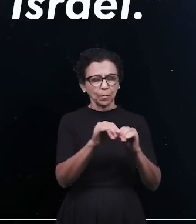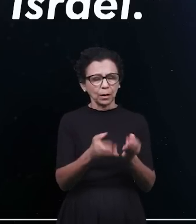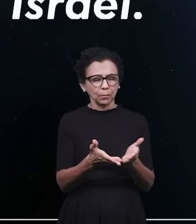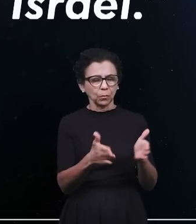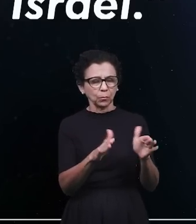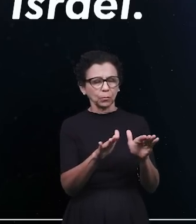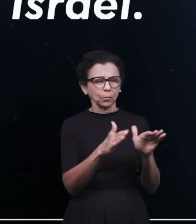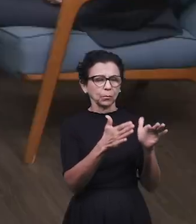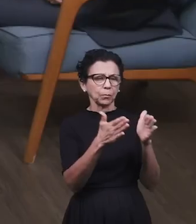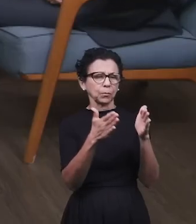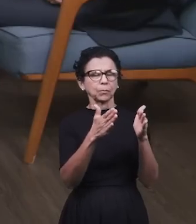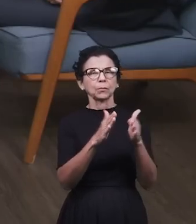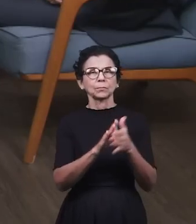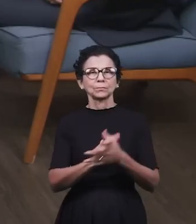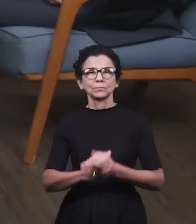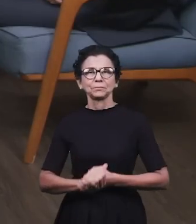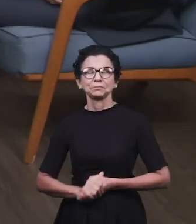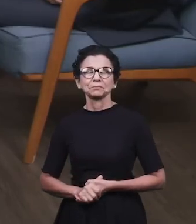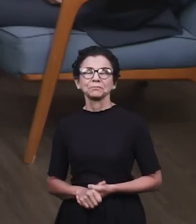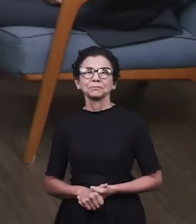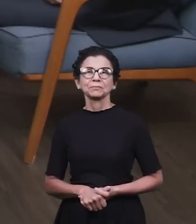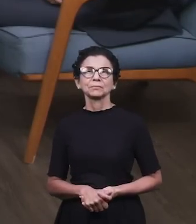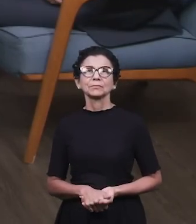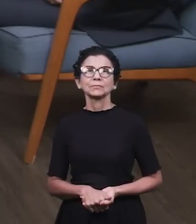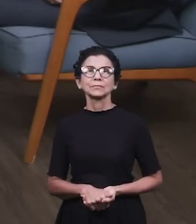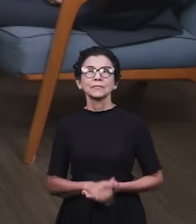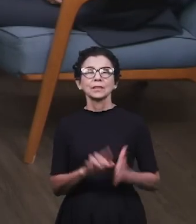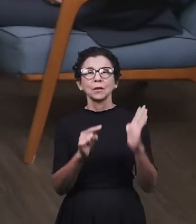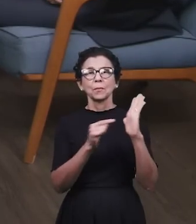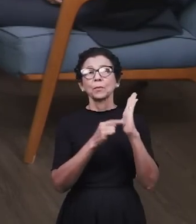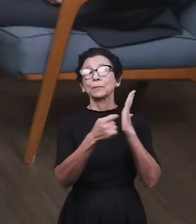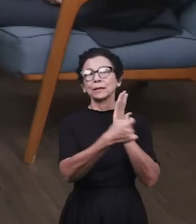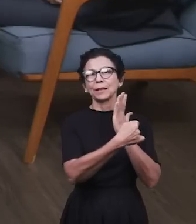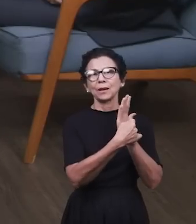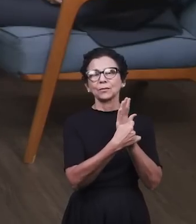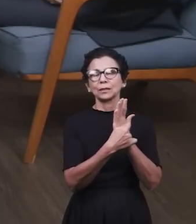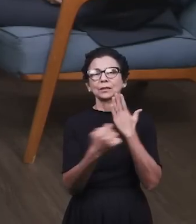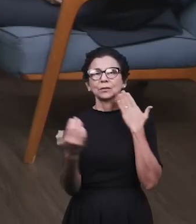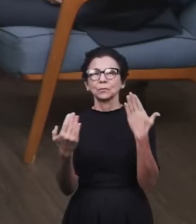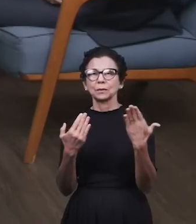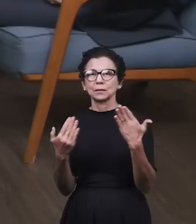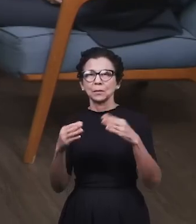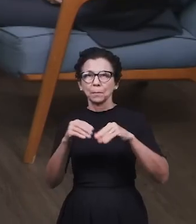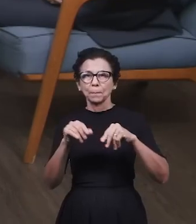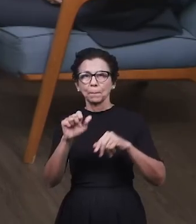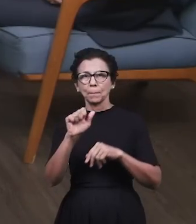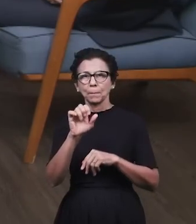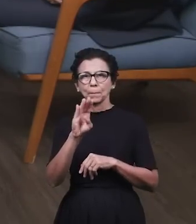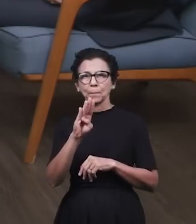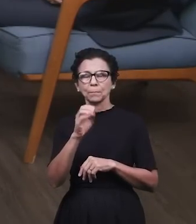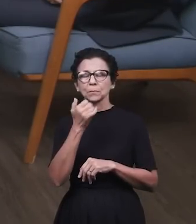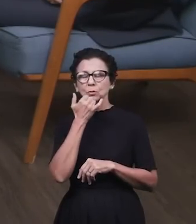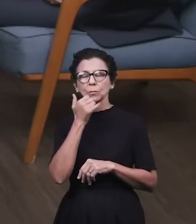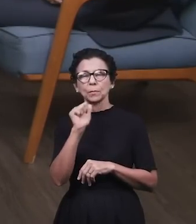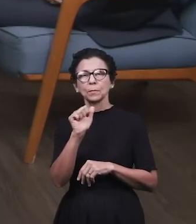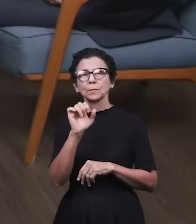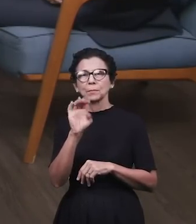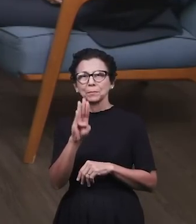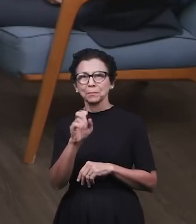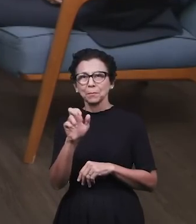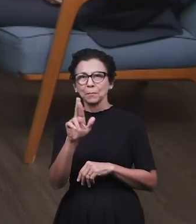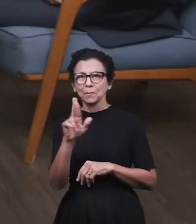de Israel. E é interessante que essa metáfora, esse simbolismo do barro na mão do oleiro, que a gente vê